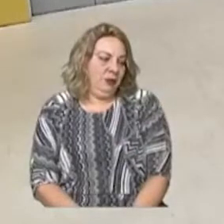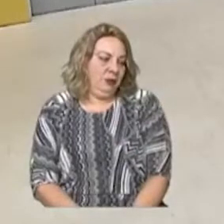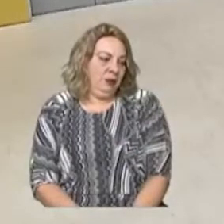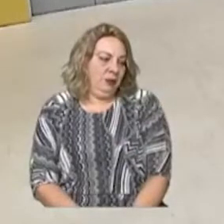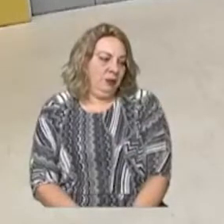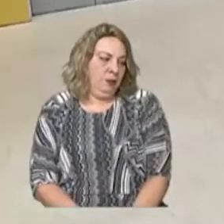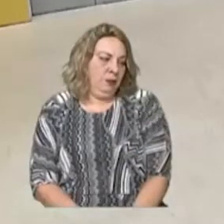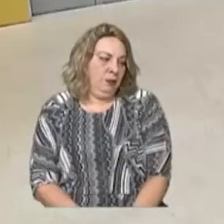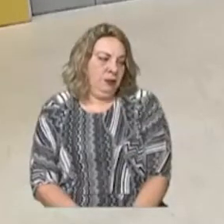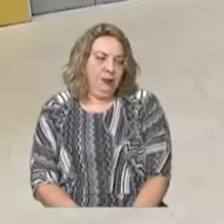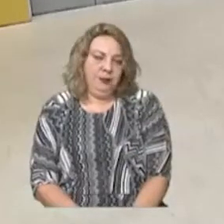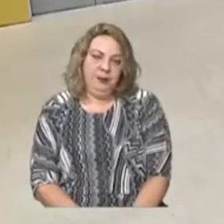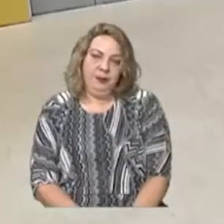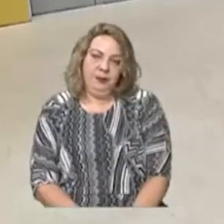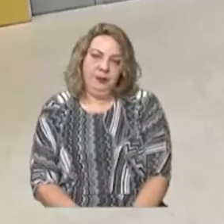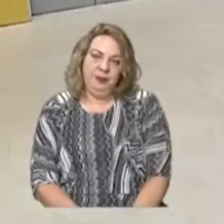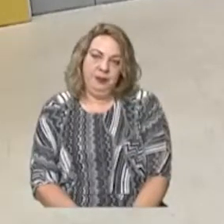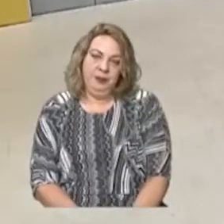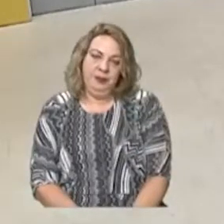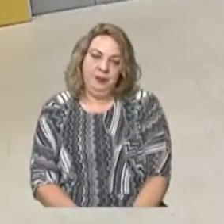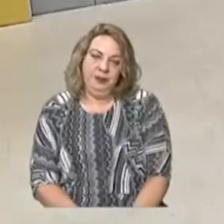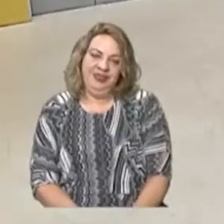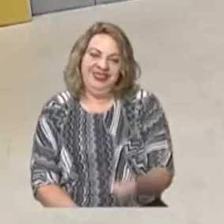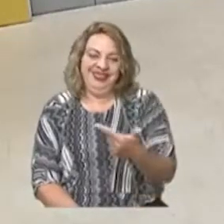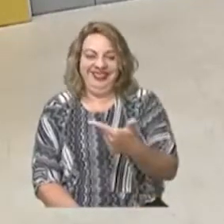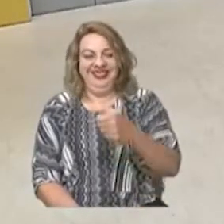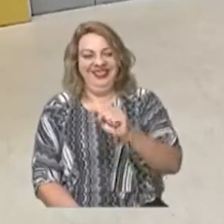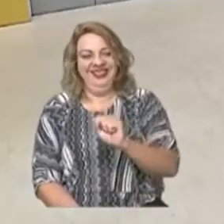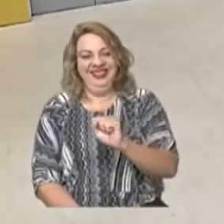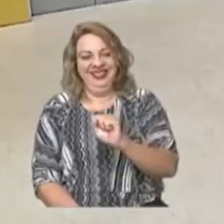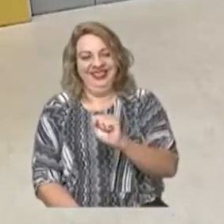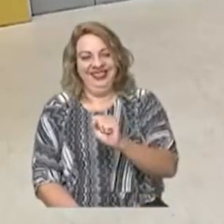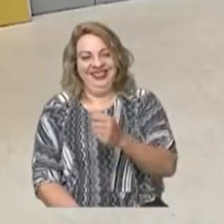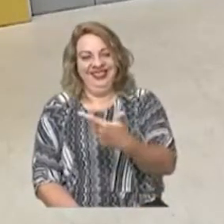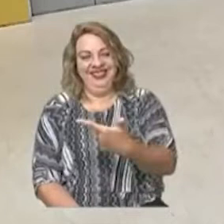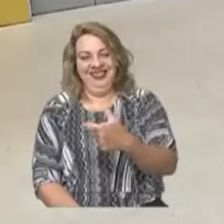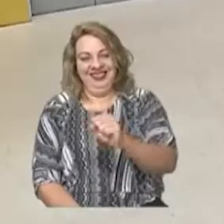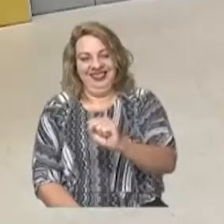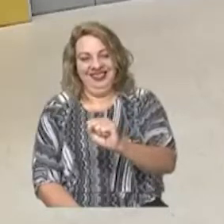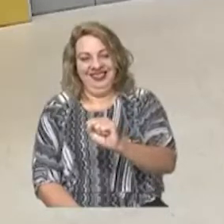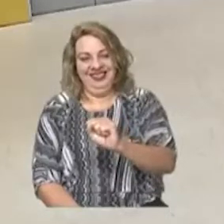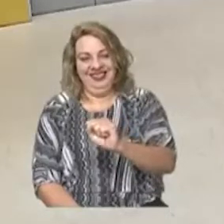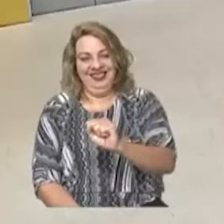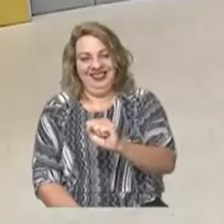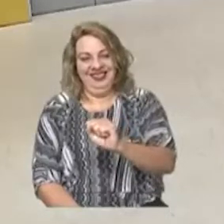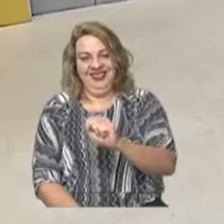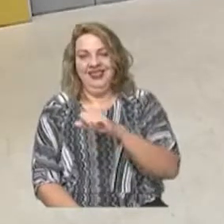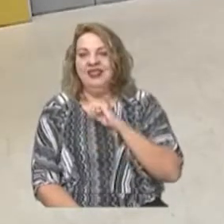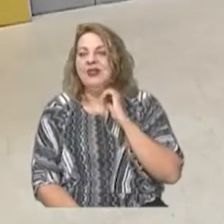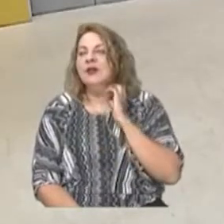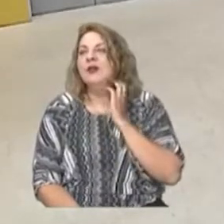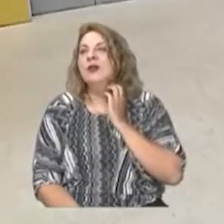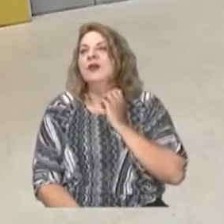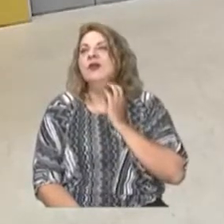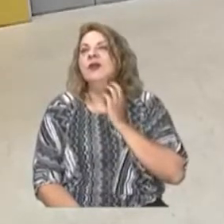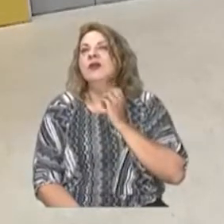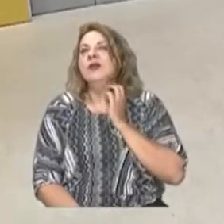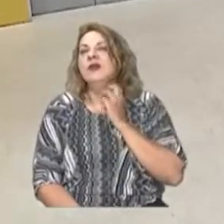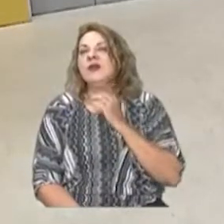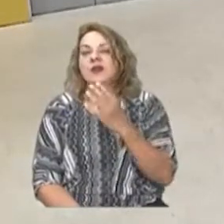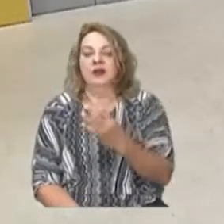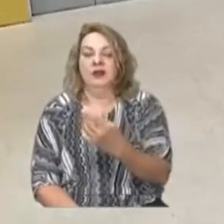Vem comigo e marca número 28. 28. 14, depois o dobro, 28 e